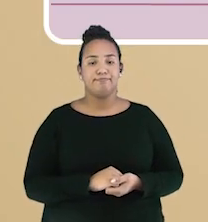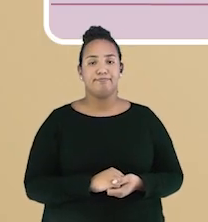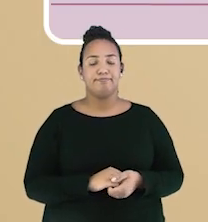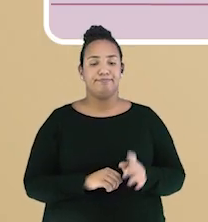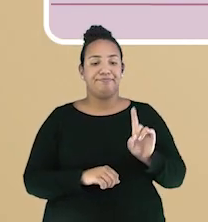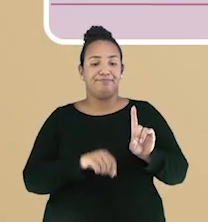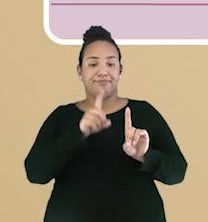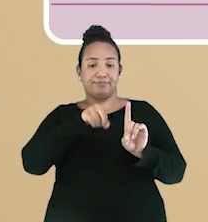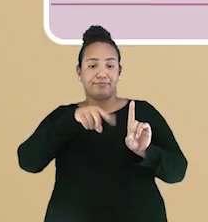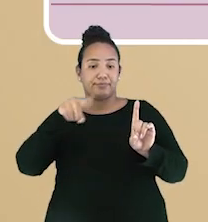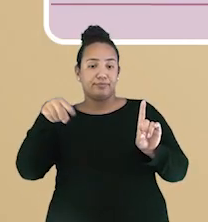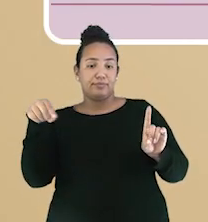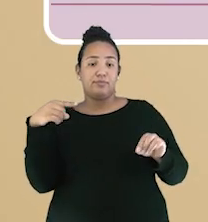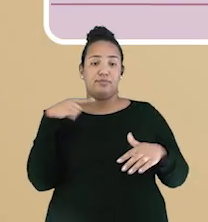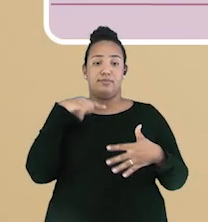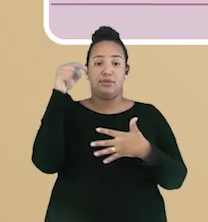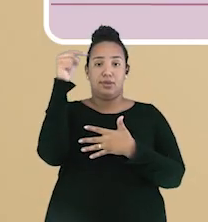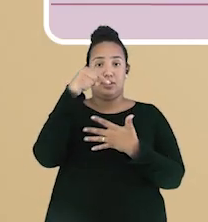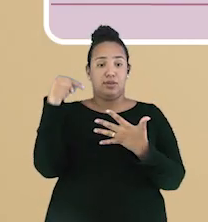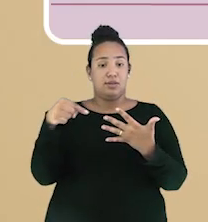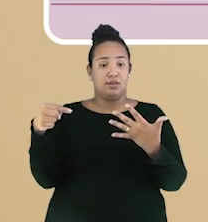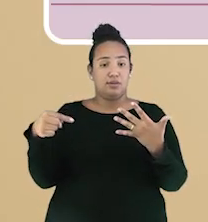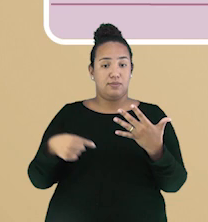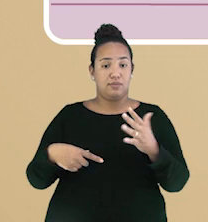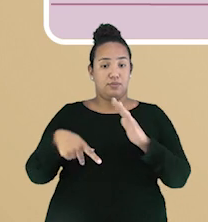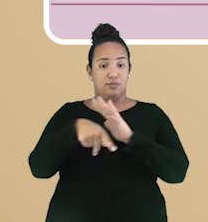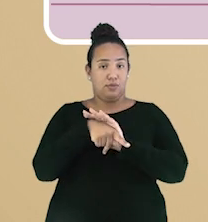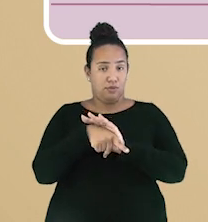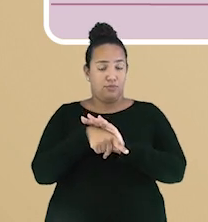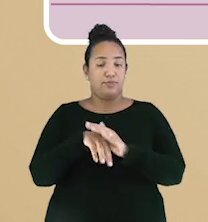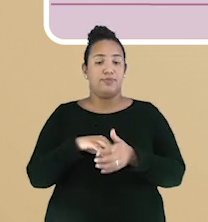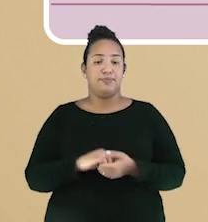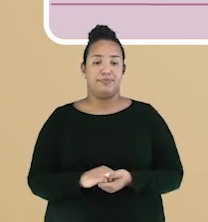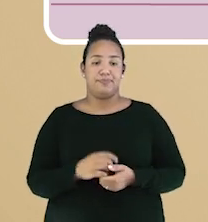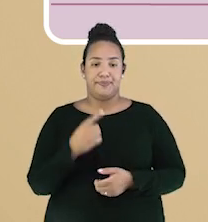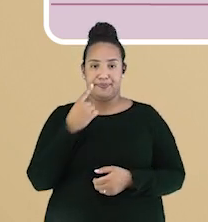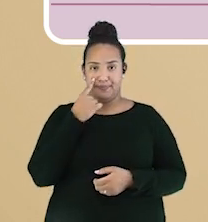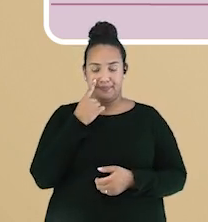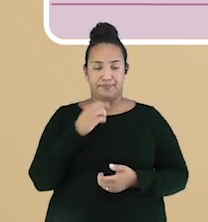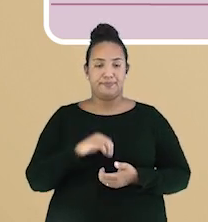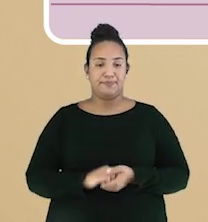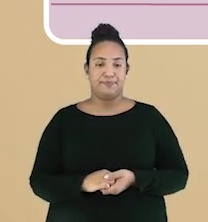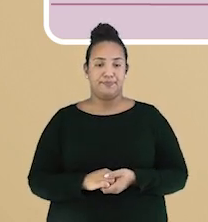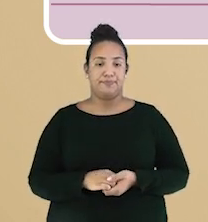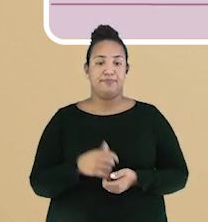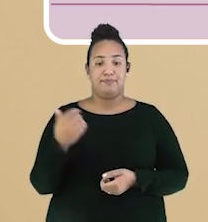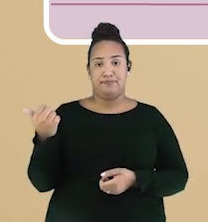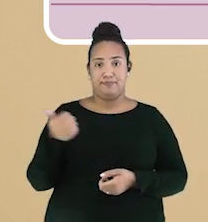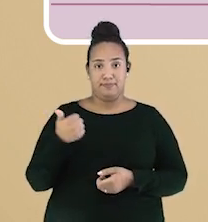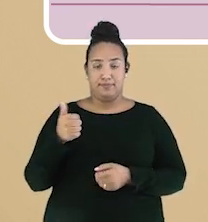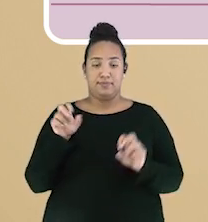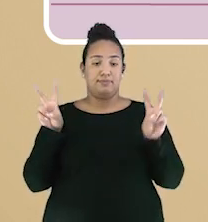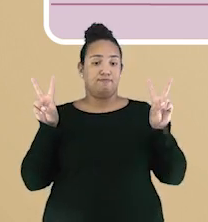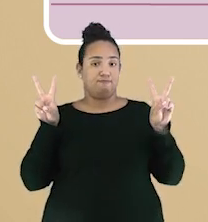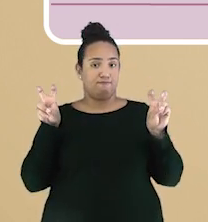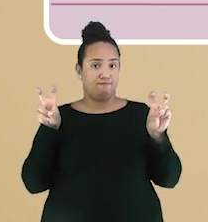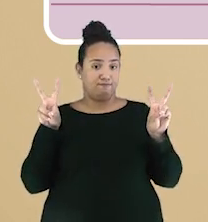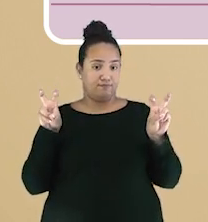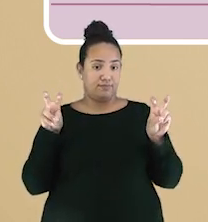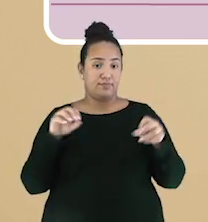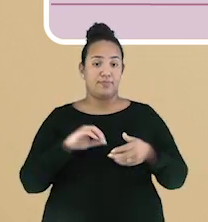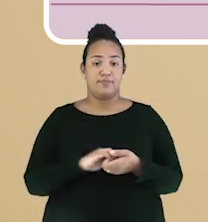gráficos possuem elementos que compõem o seu desenho. São eles: primeiro, o título. Ele tem